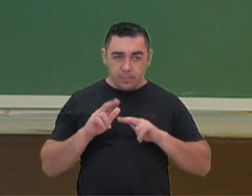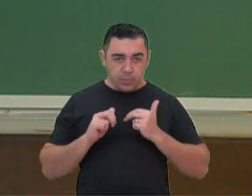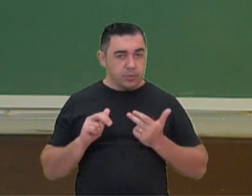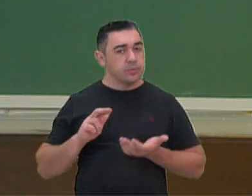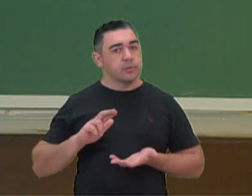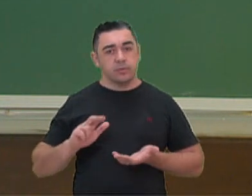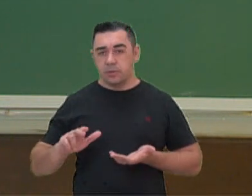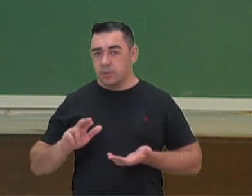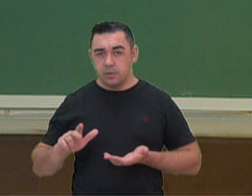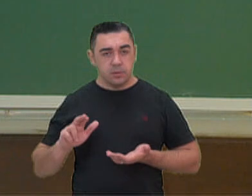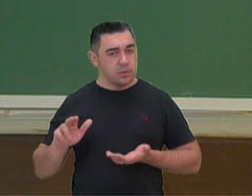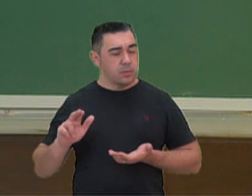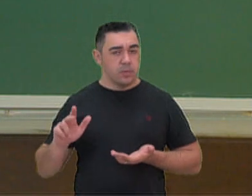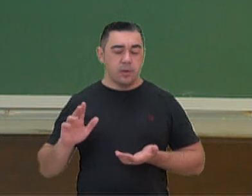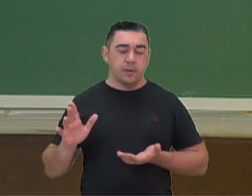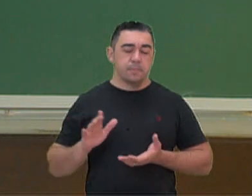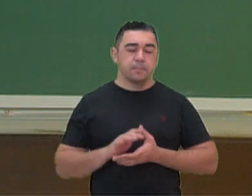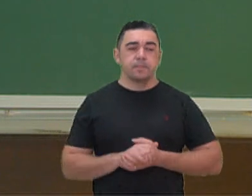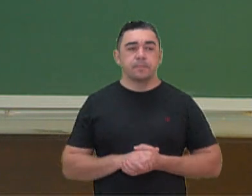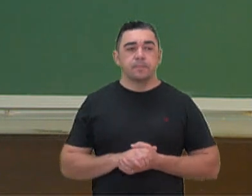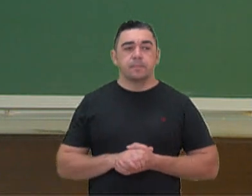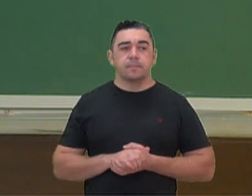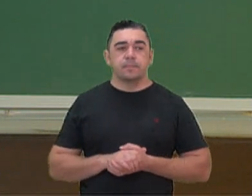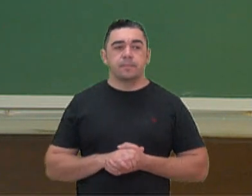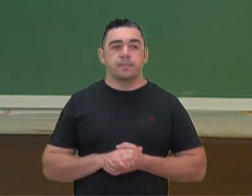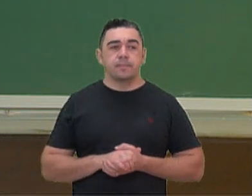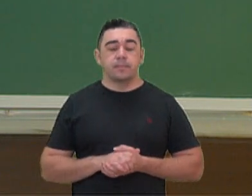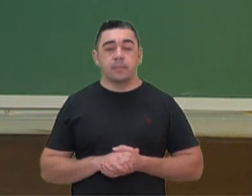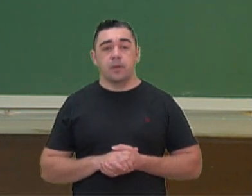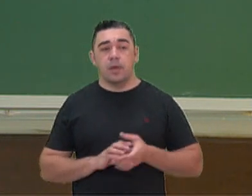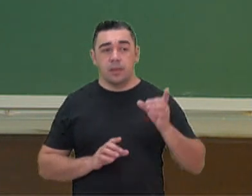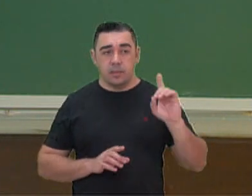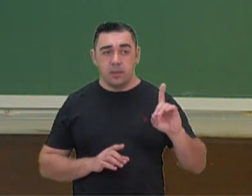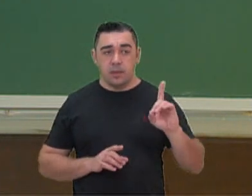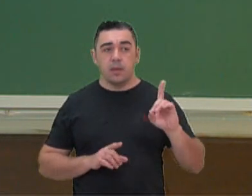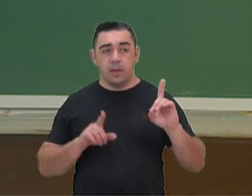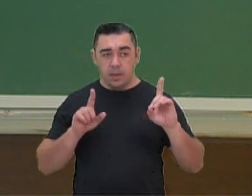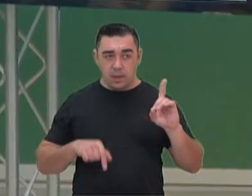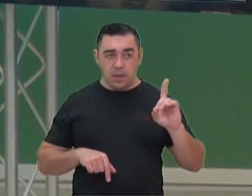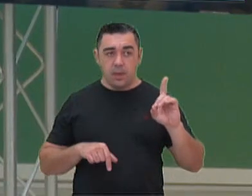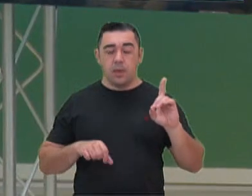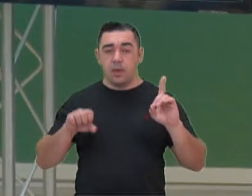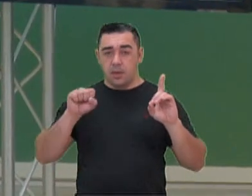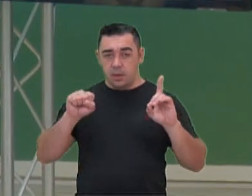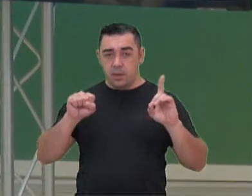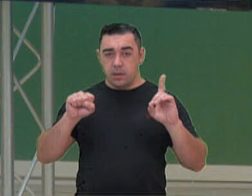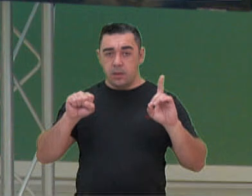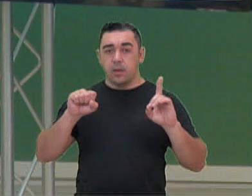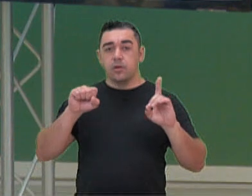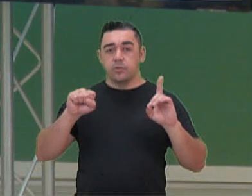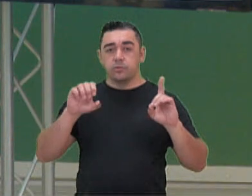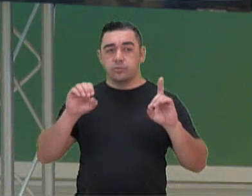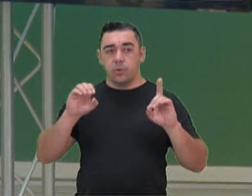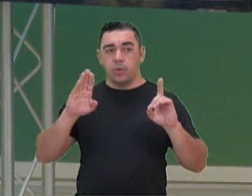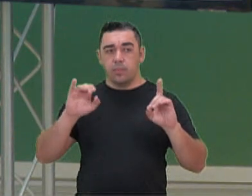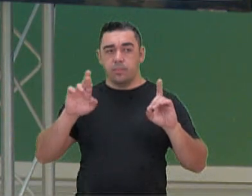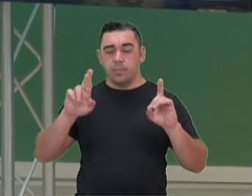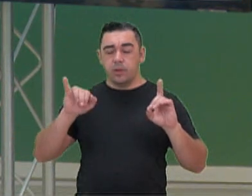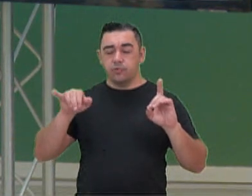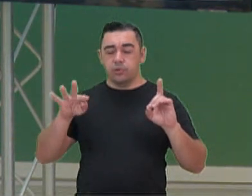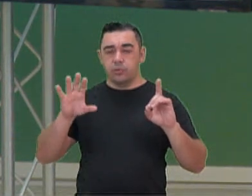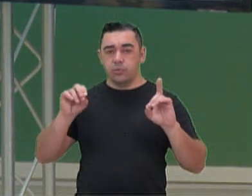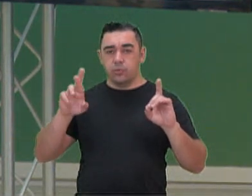que não é nenhuma dessas indicadas. E a última é sobrejetora, inclusive por conta do